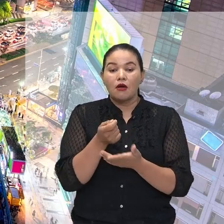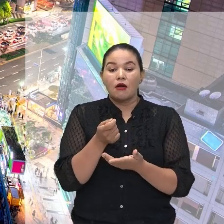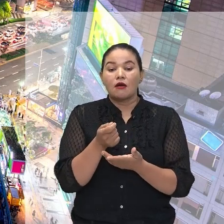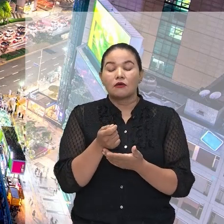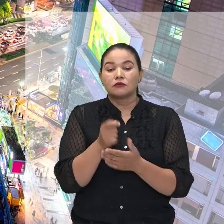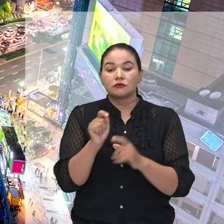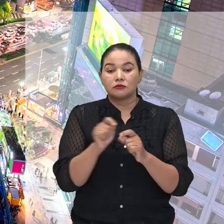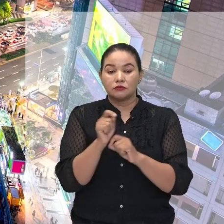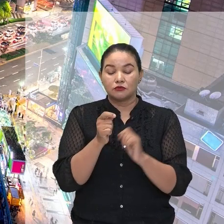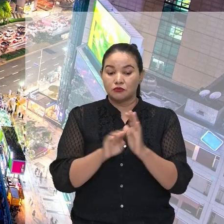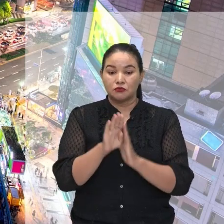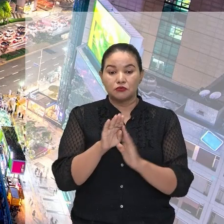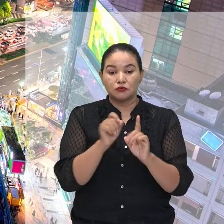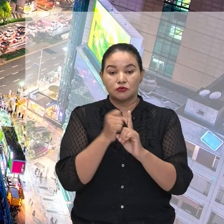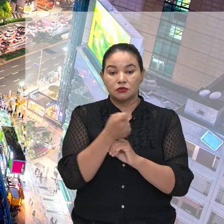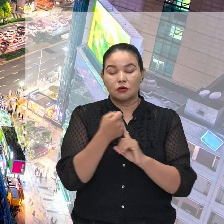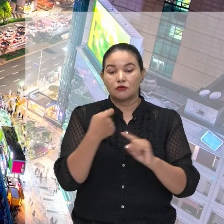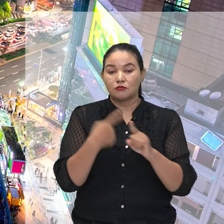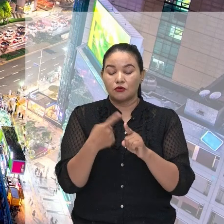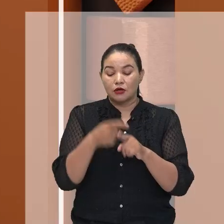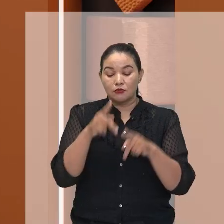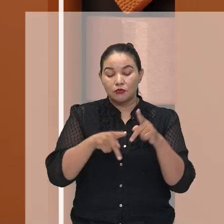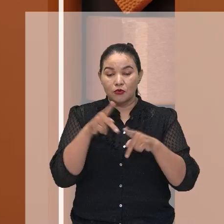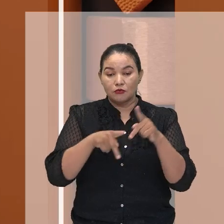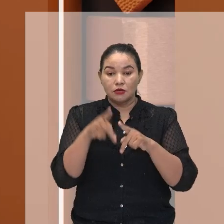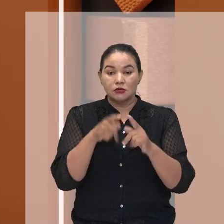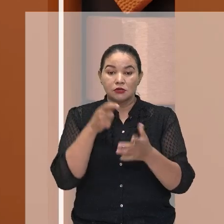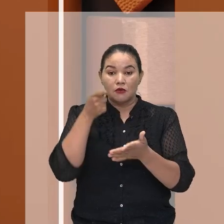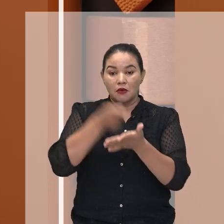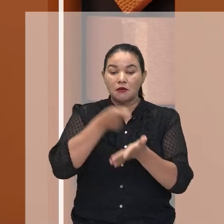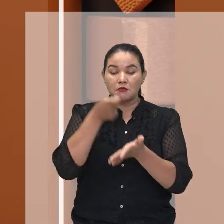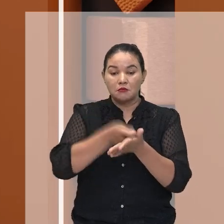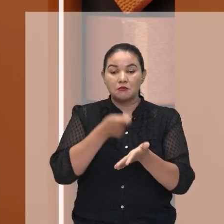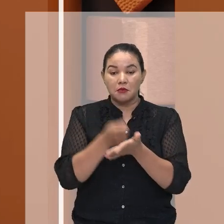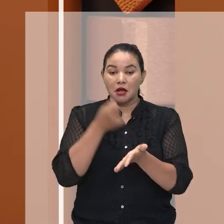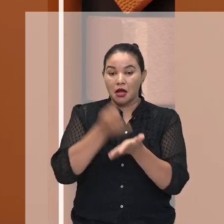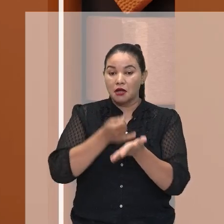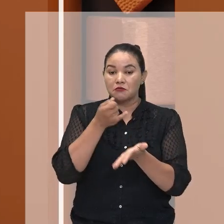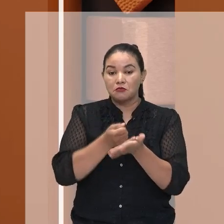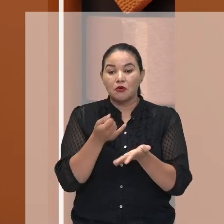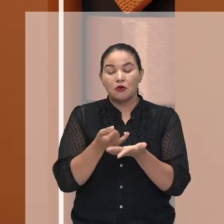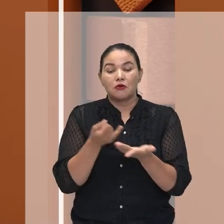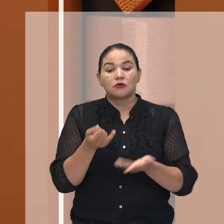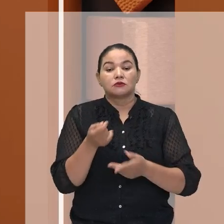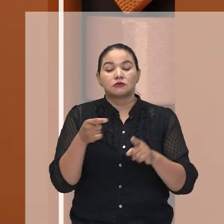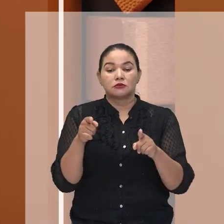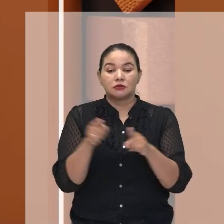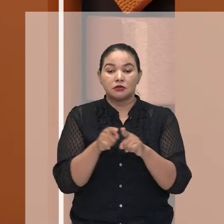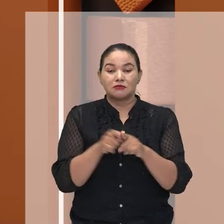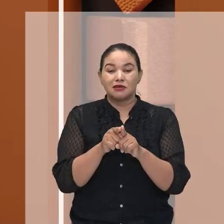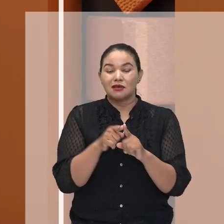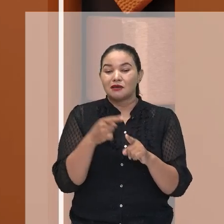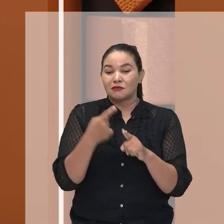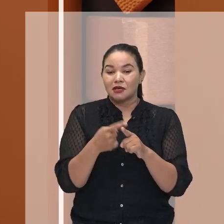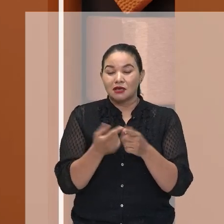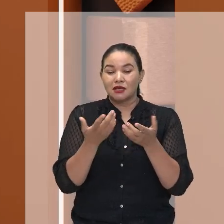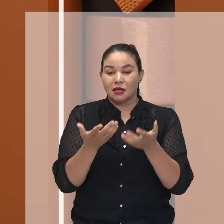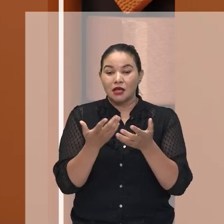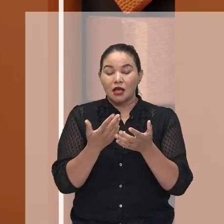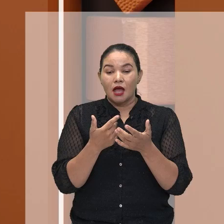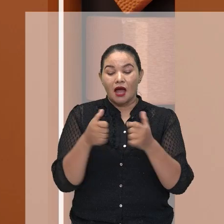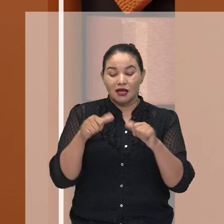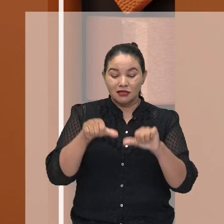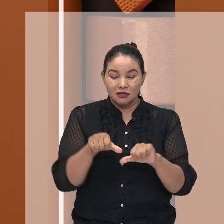a população ela começa a pagar mais impostos, né, para tentar diminuir a crise que estava